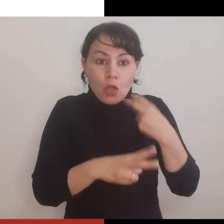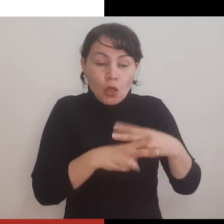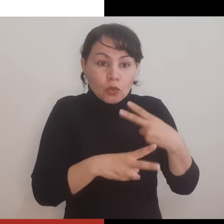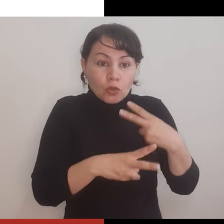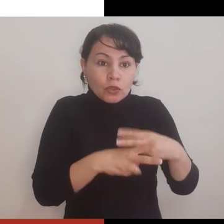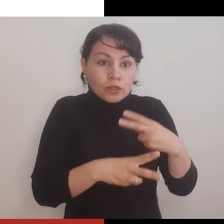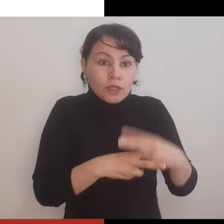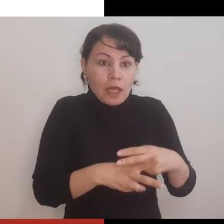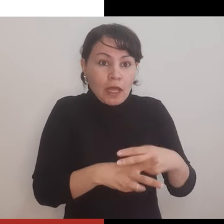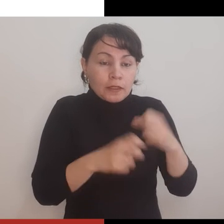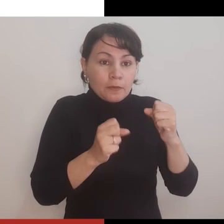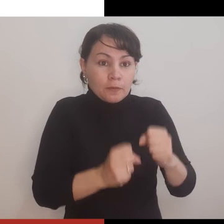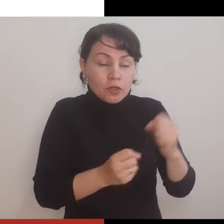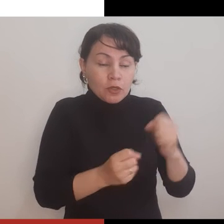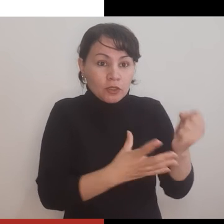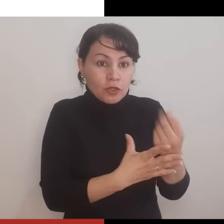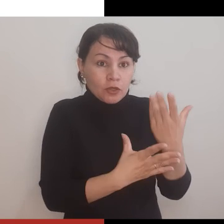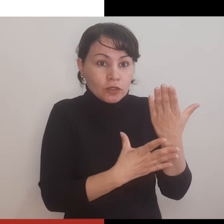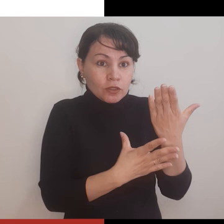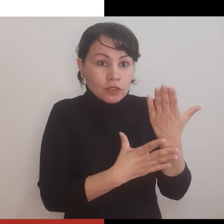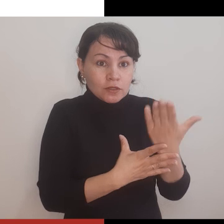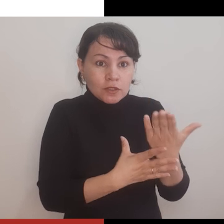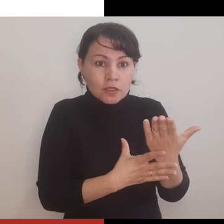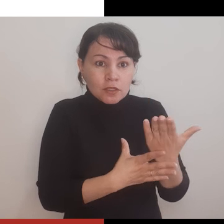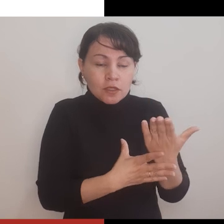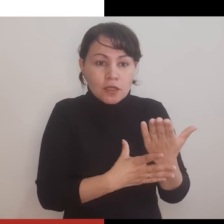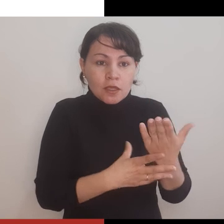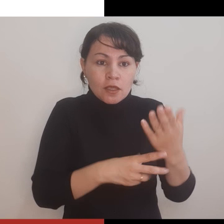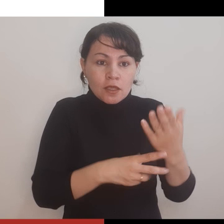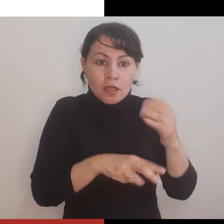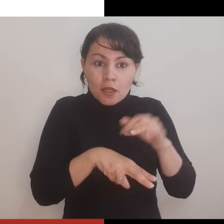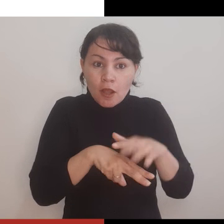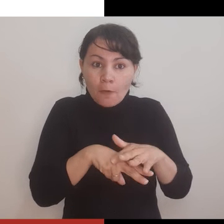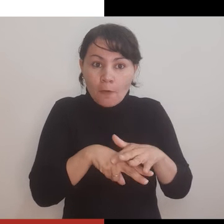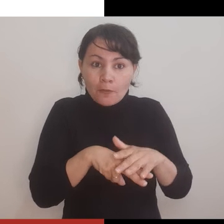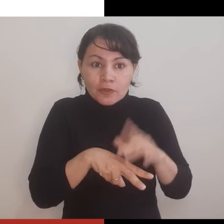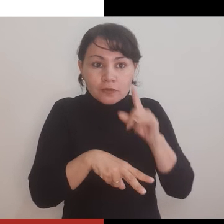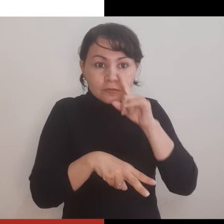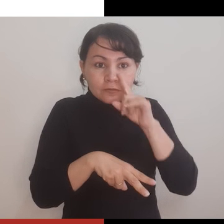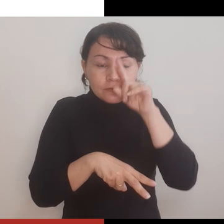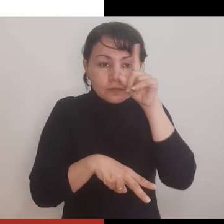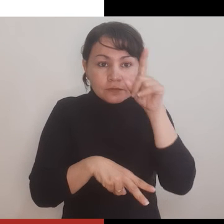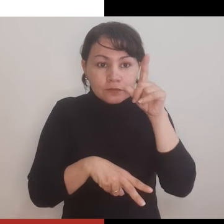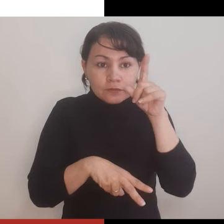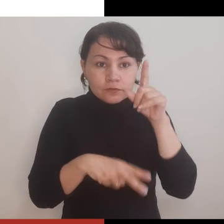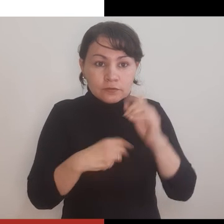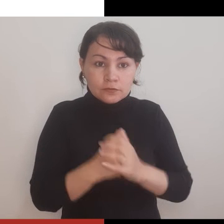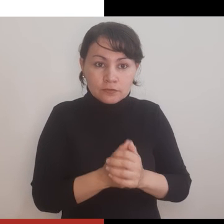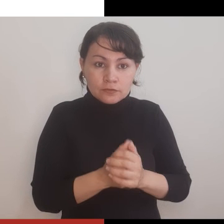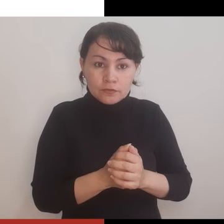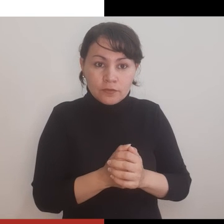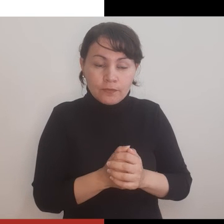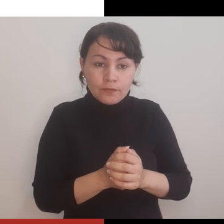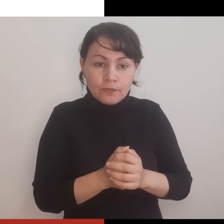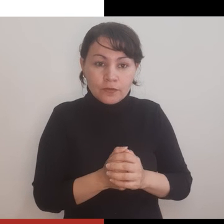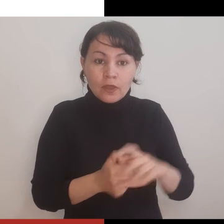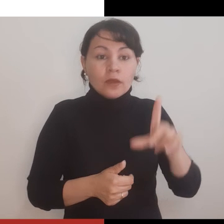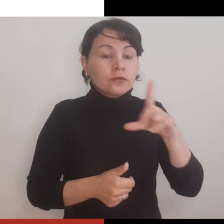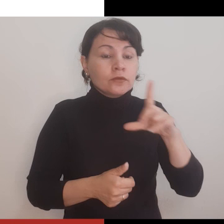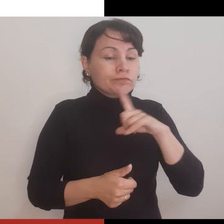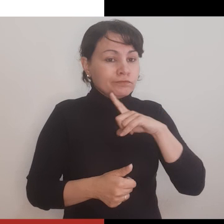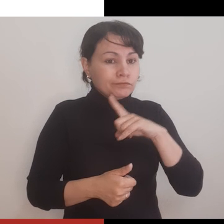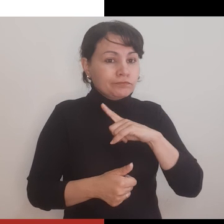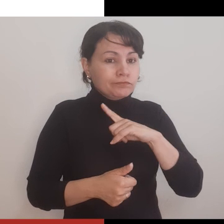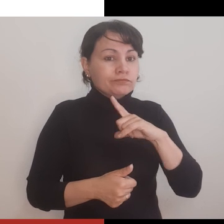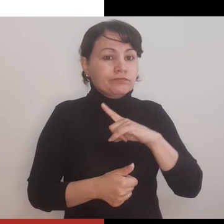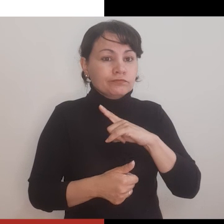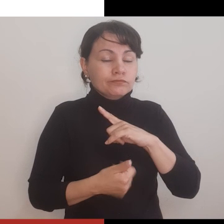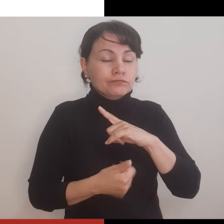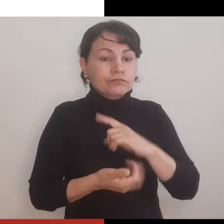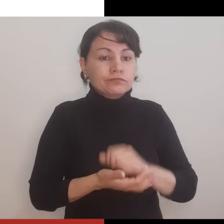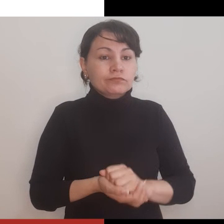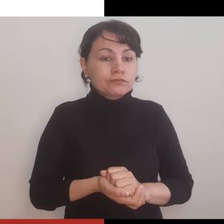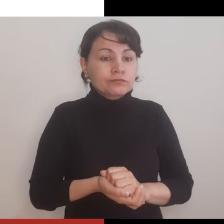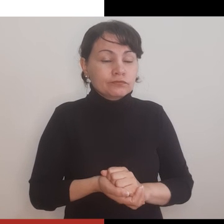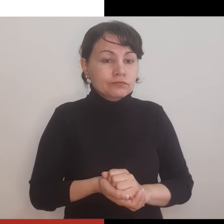de enfermagem ao paciente crítico, e daí, então, a gente ter